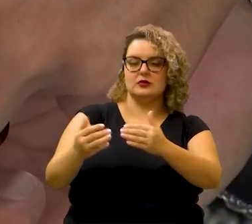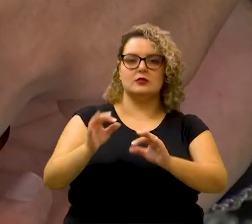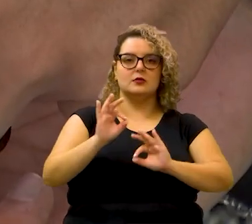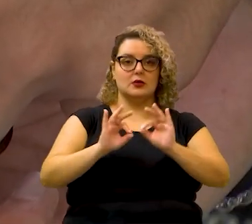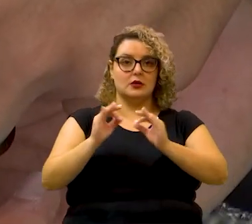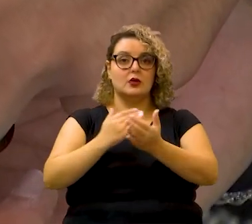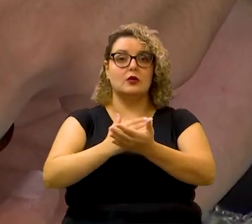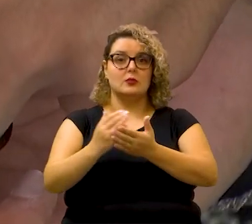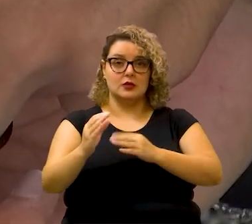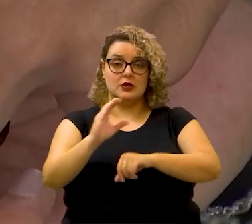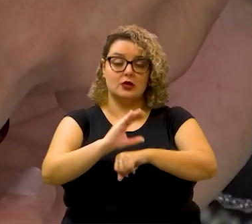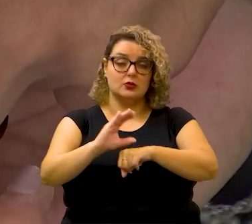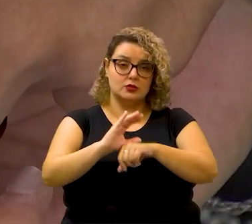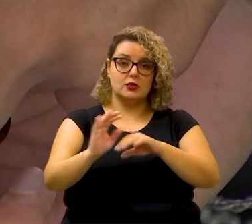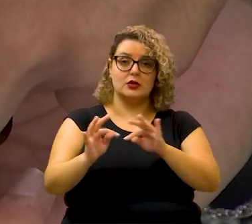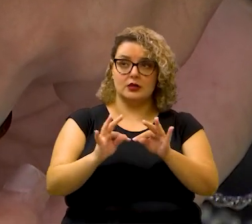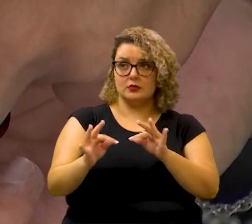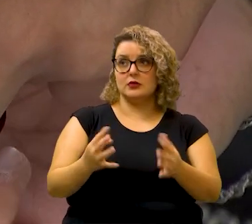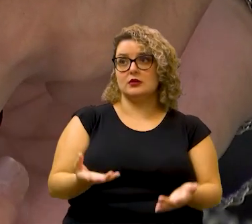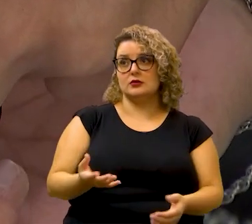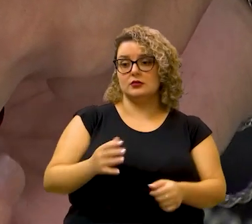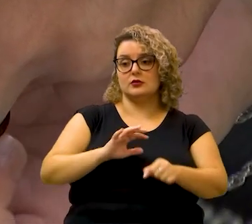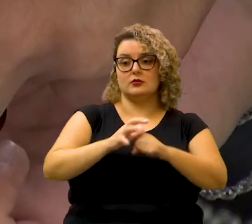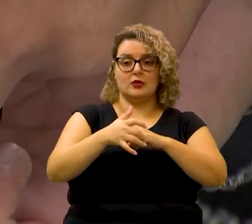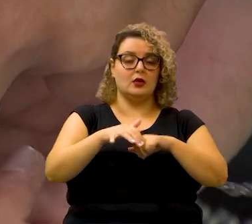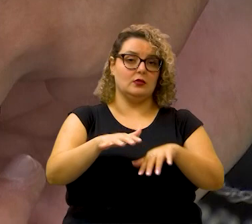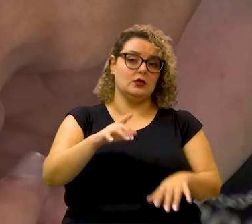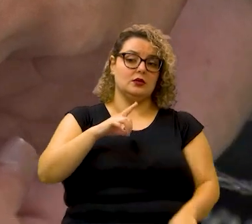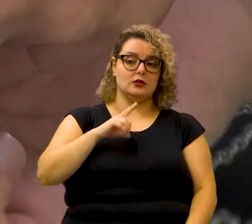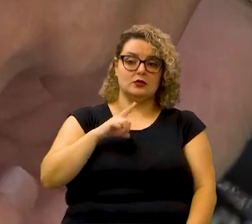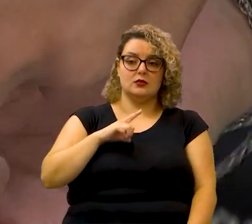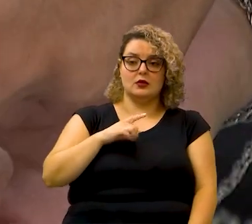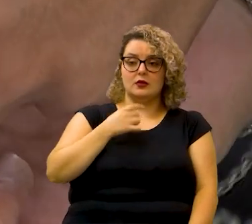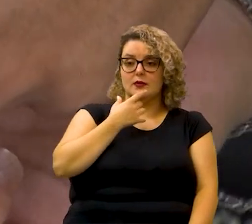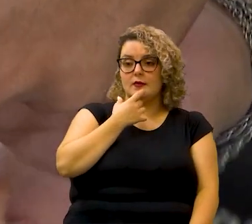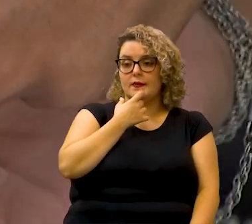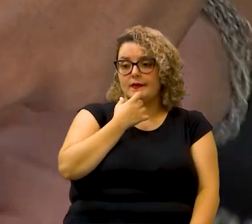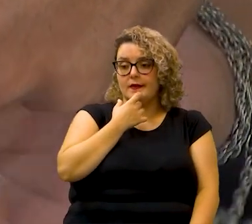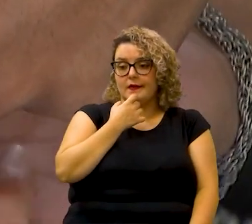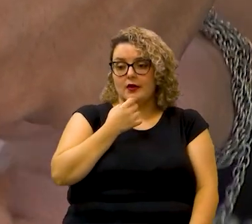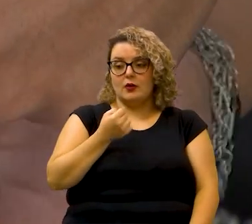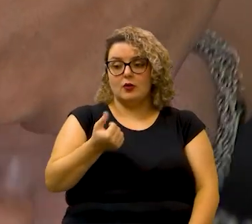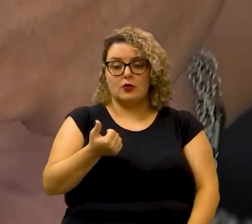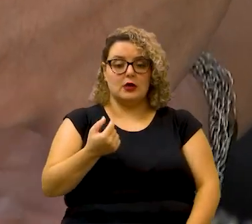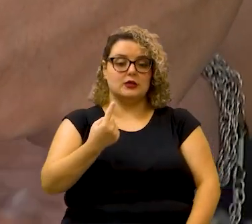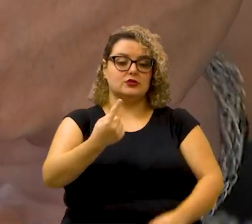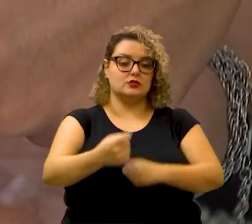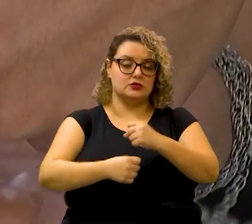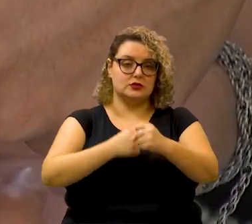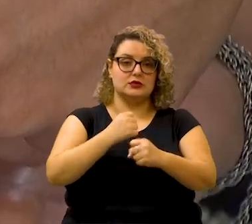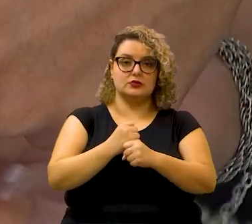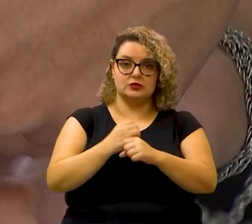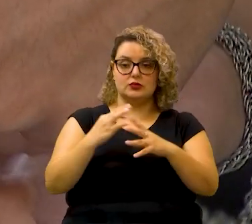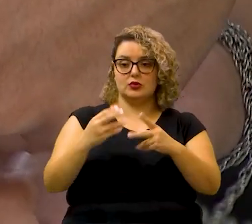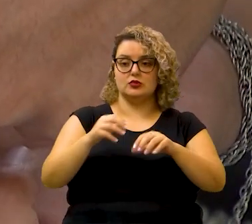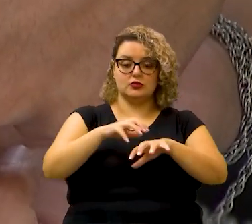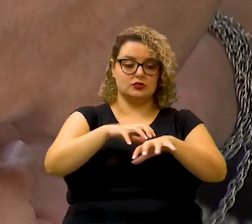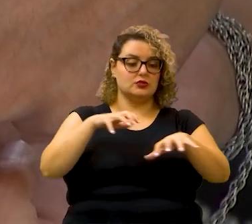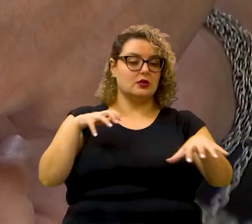são alunos que eles começaram o curso técnico ainda na pandemia, então eles tiveram praticamente quase um ano inteiro de aulas